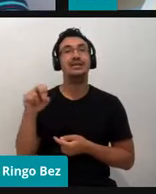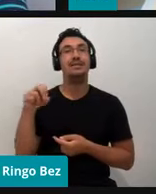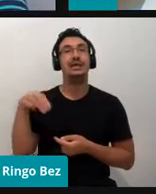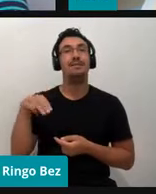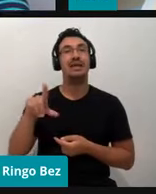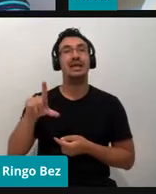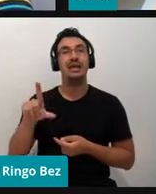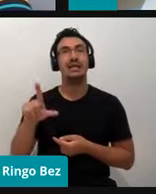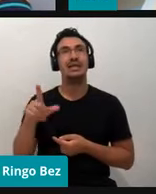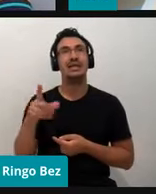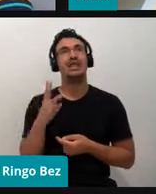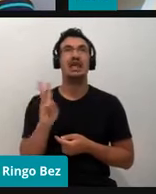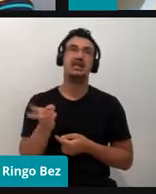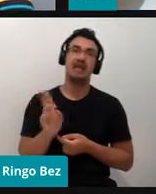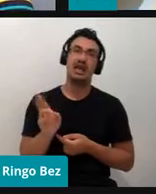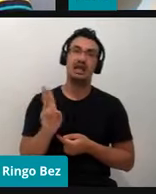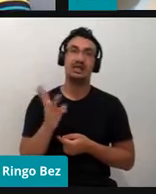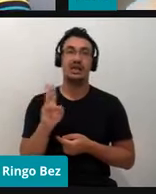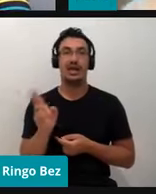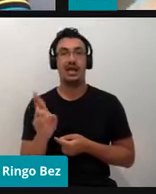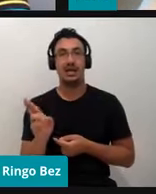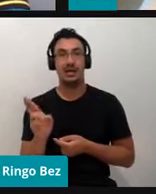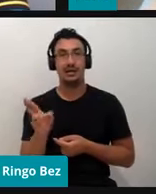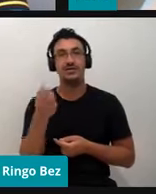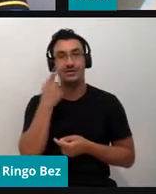custa R$3 em qualquer